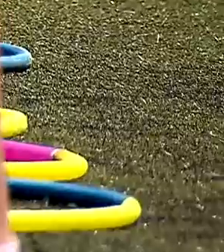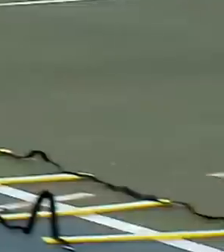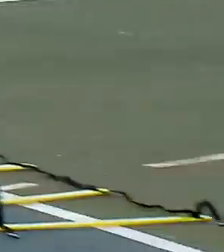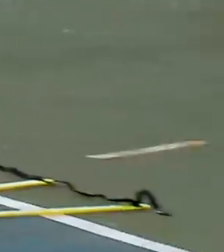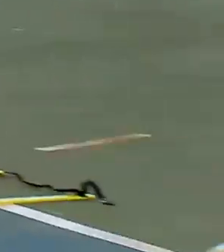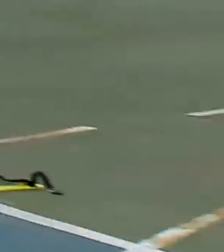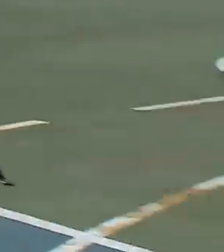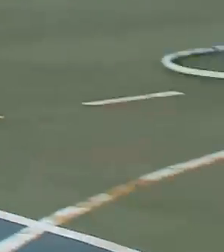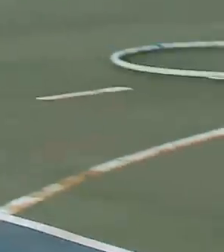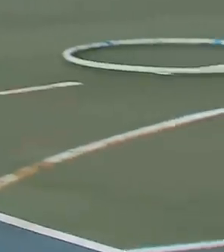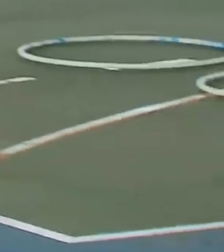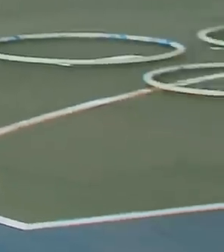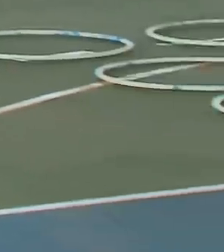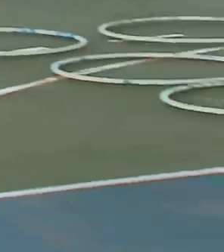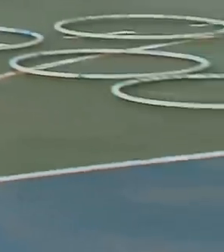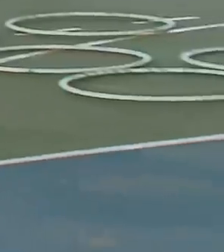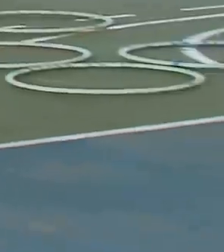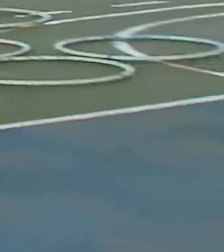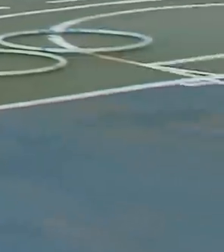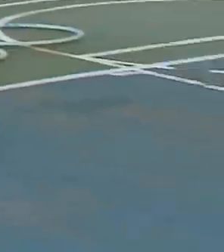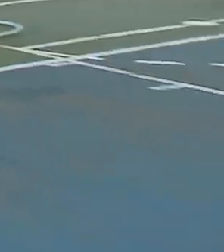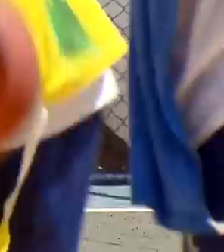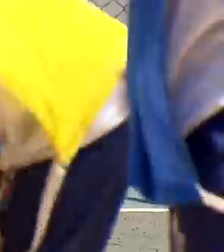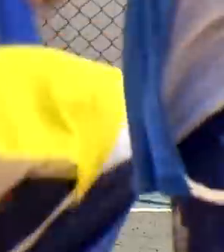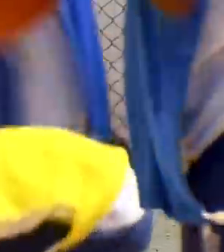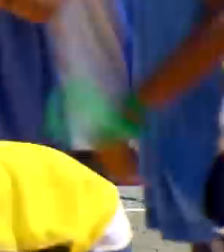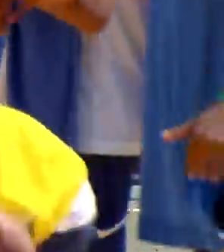Tchau, tchau.